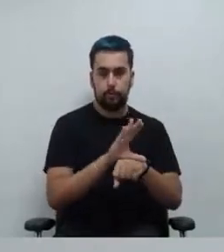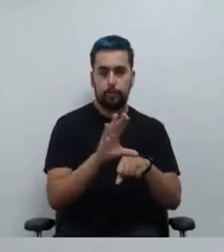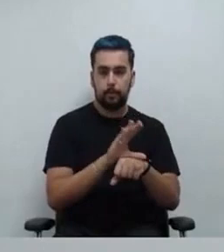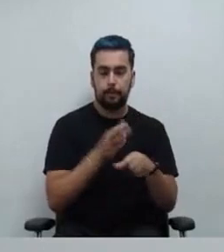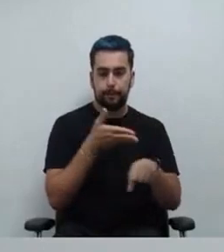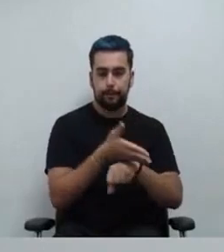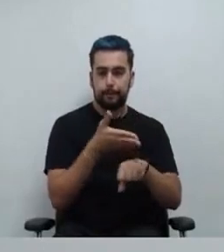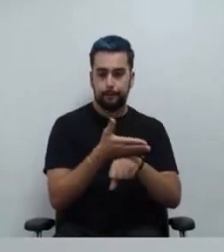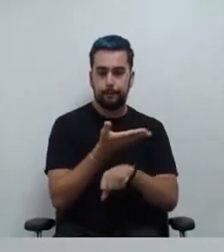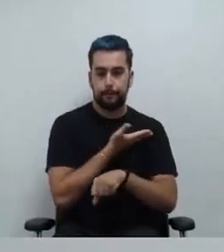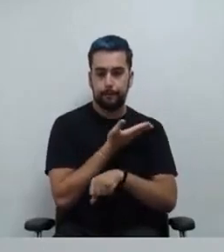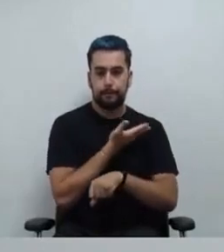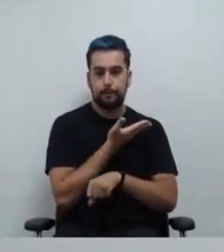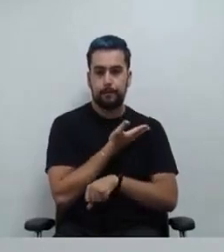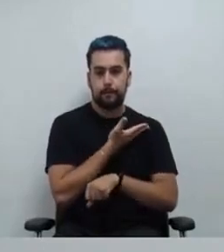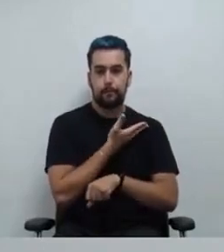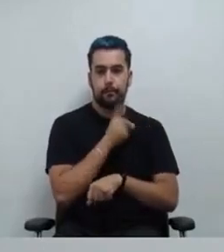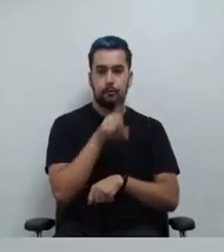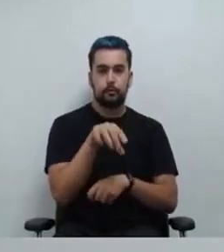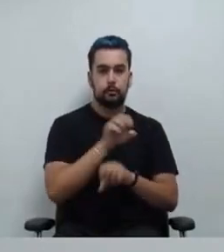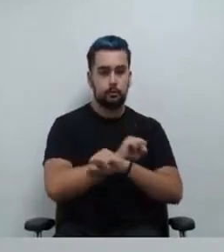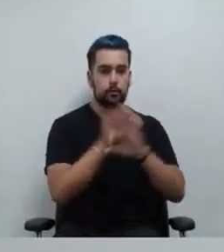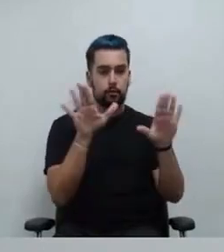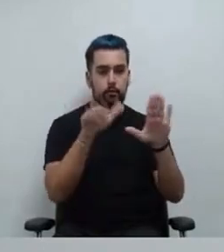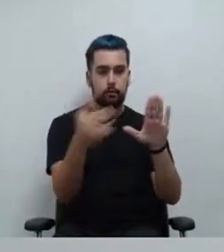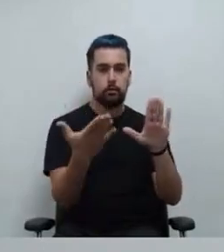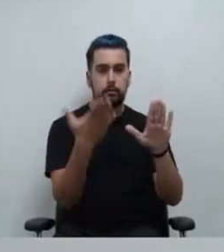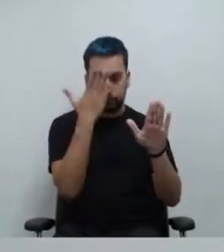a participação do colega é evidente. Então, com